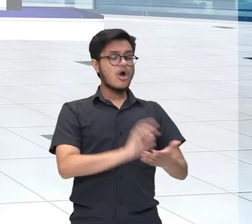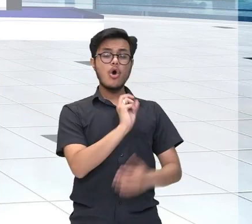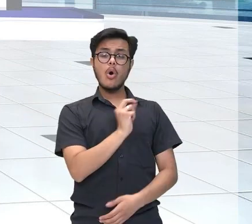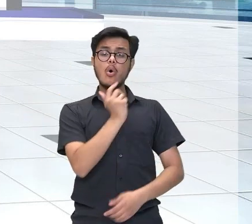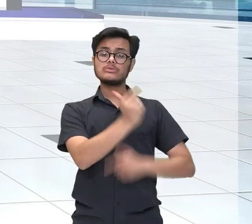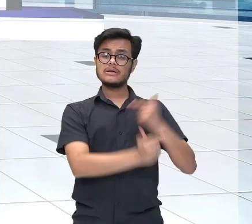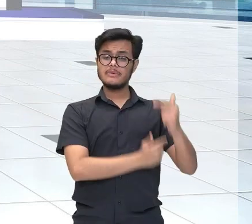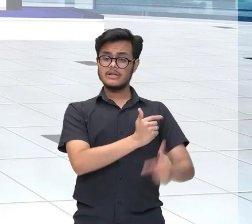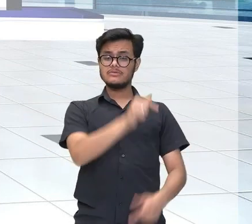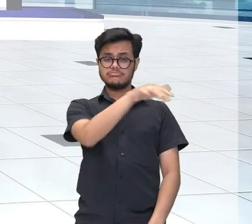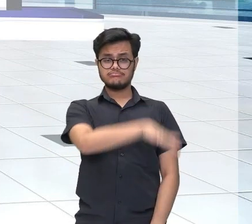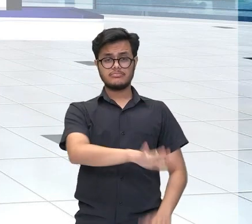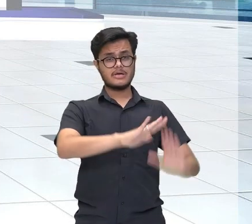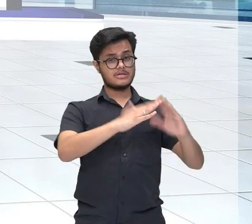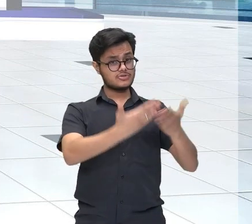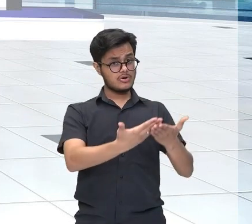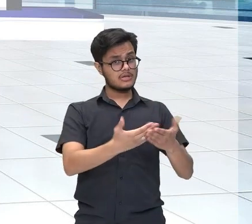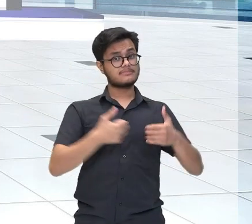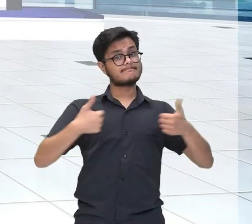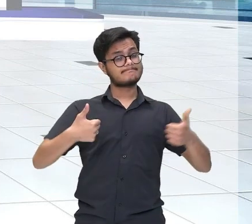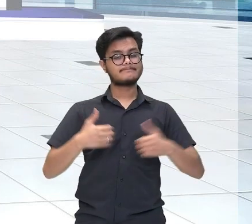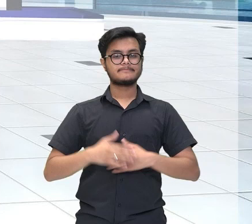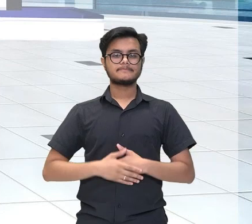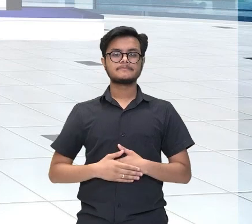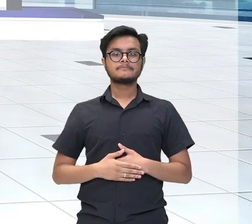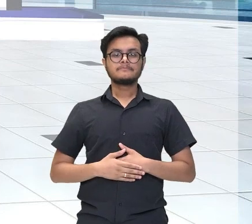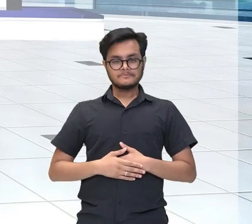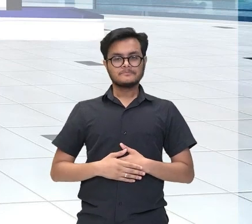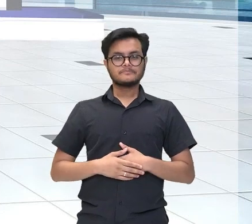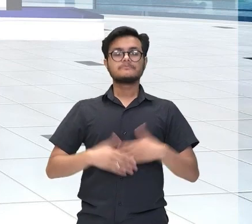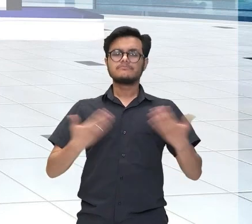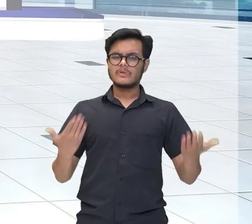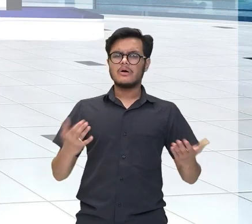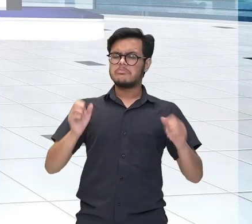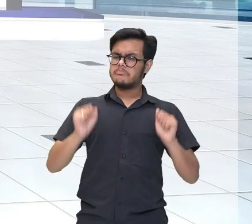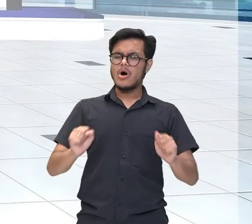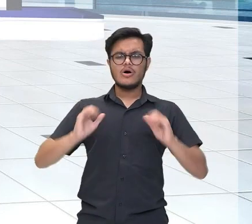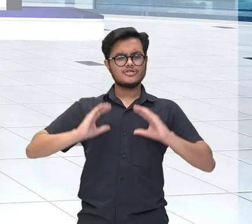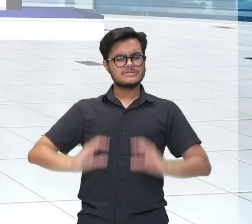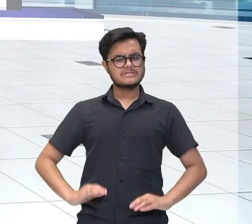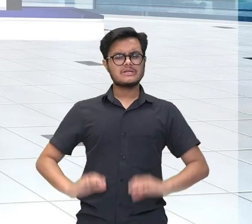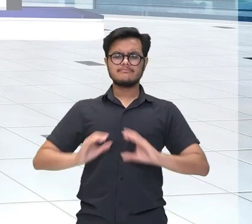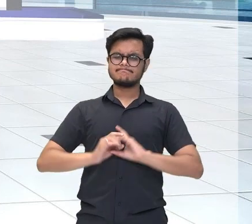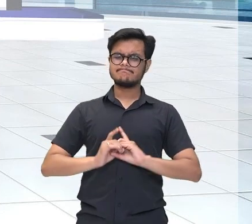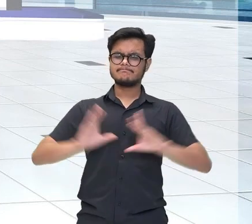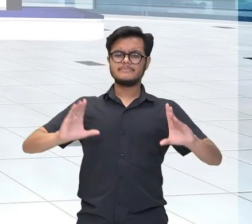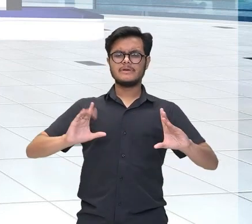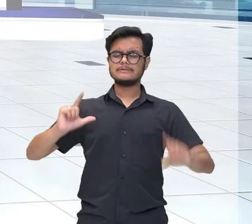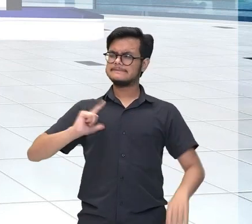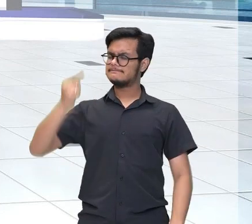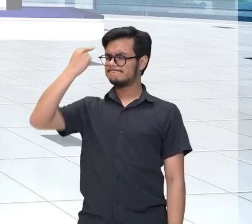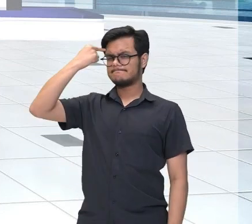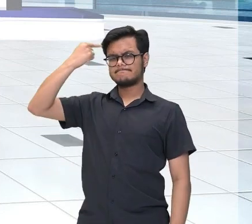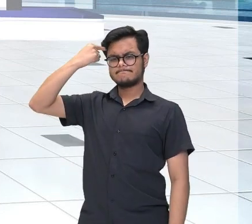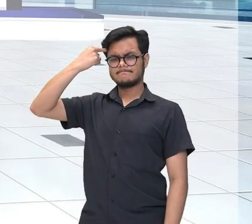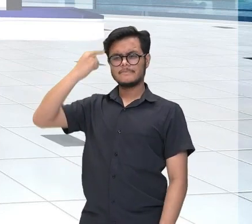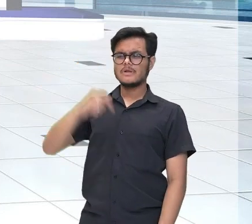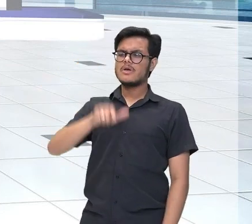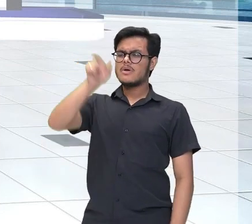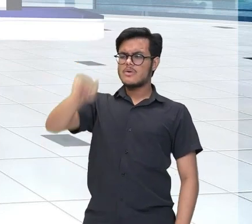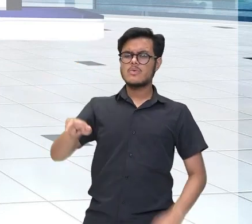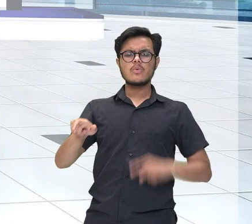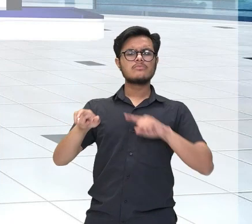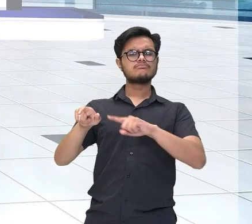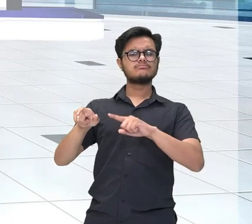tá? Vamos lá? Promove o exercício da cidadania, né, por meio da tomada de consciência quando uma pessoa